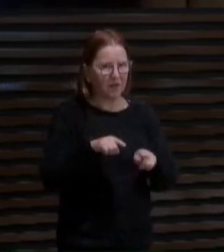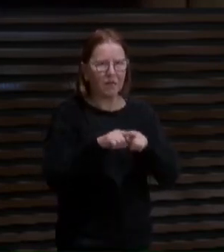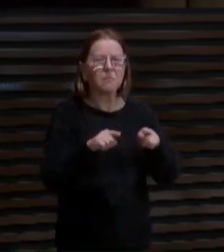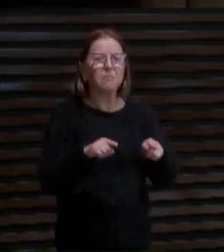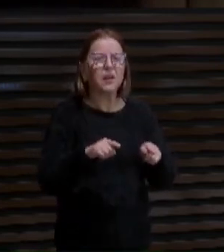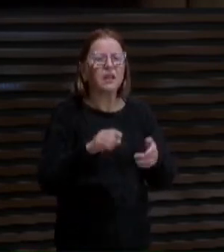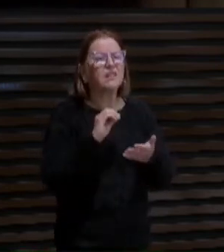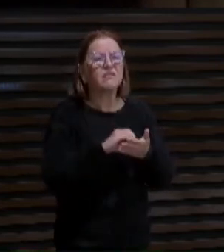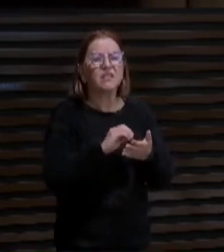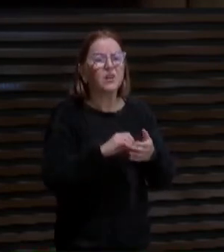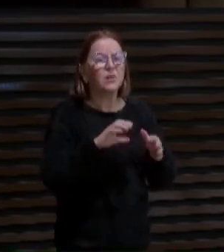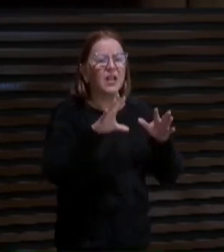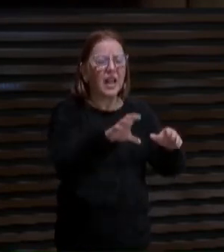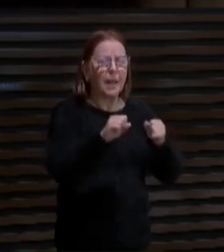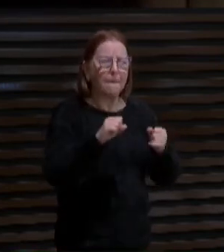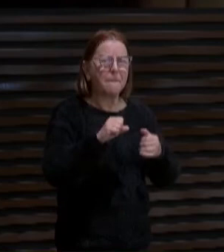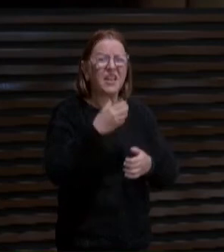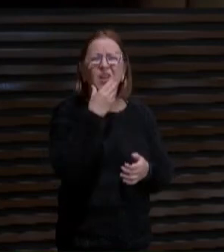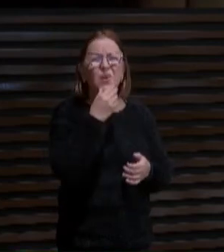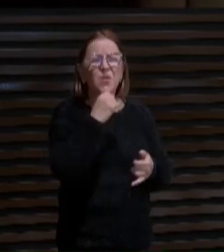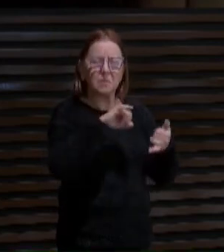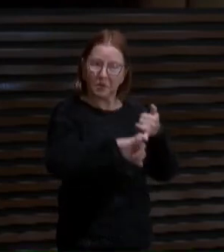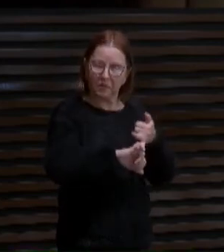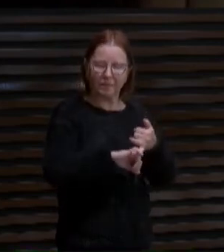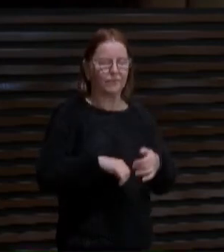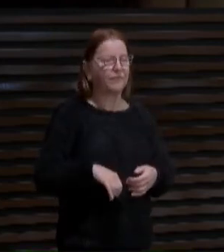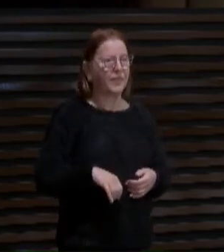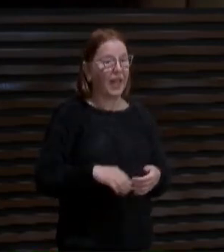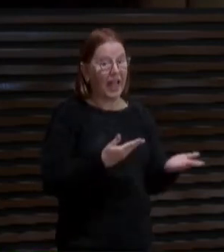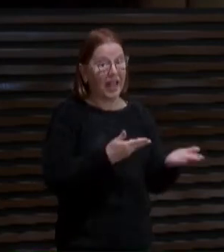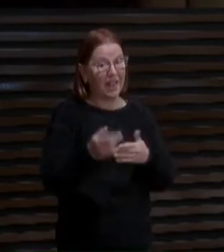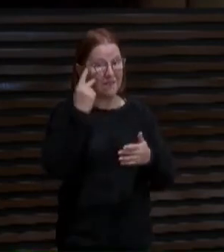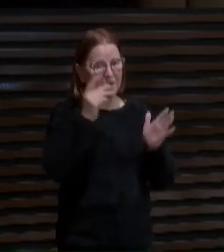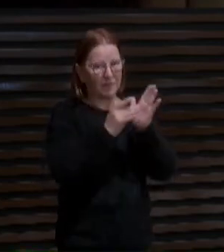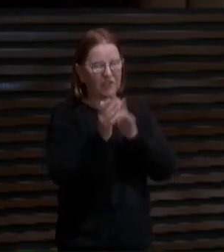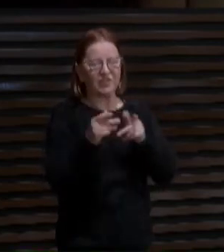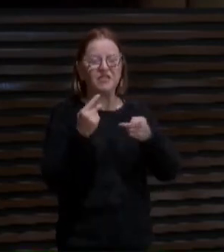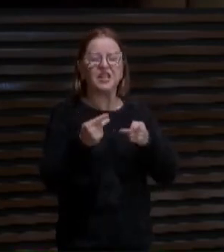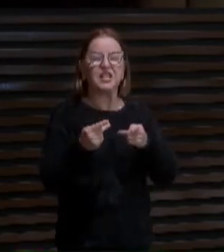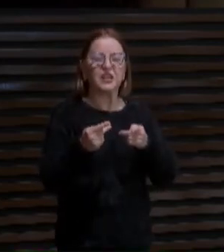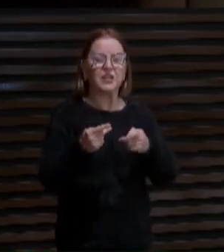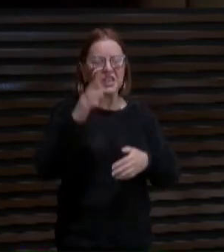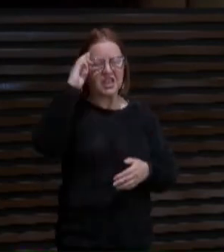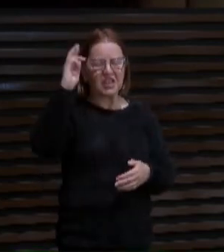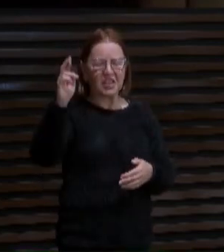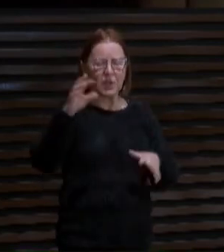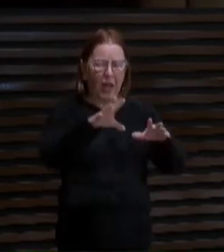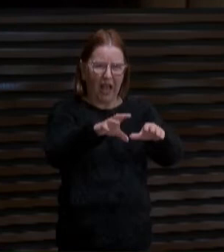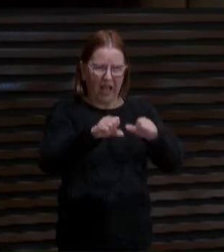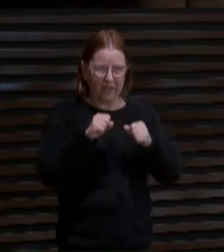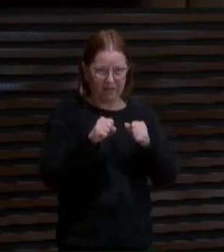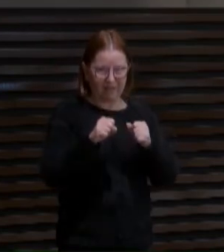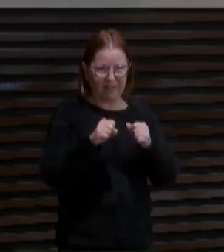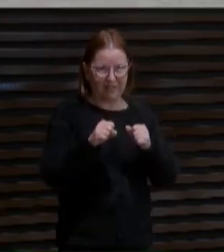senhor nós pegamos essa mulher aqui em flagrante adultério e a lei diz que ela tem que ser apedrejada o que que